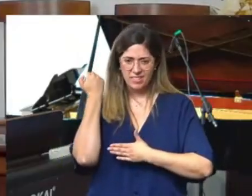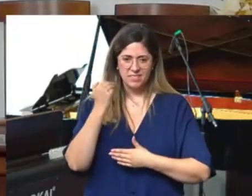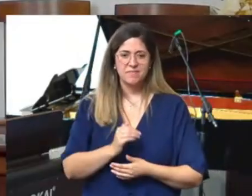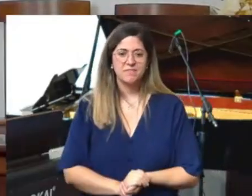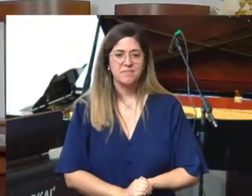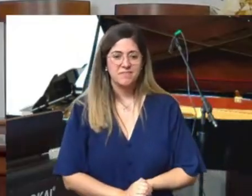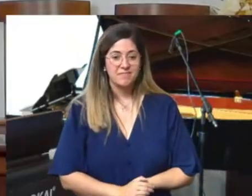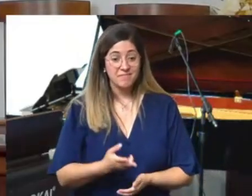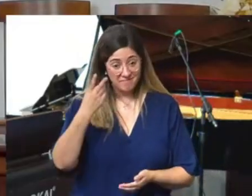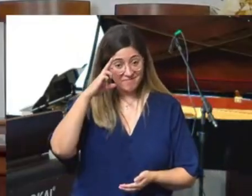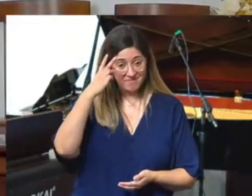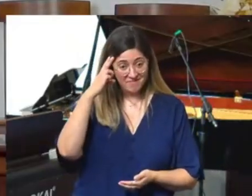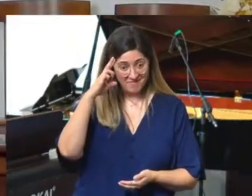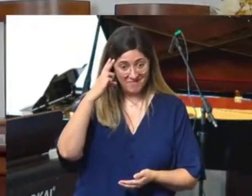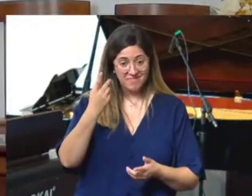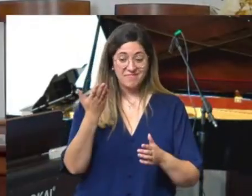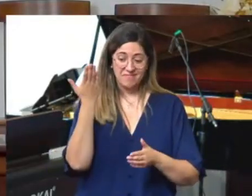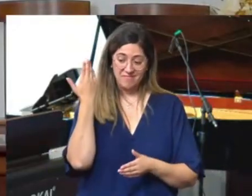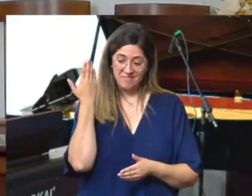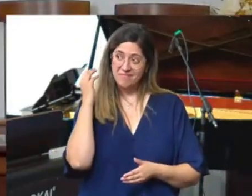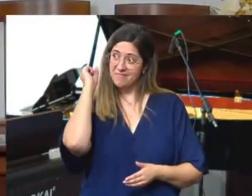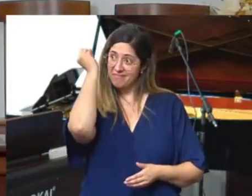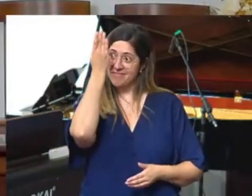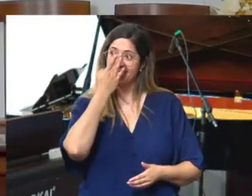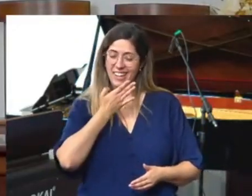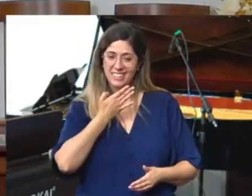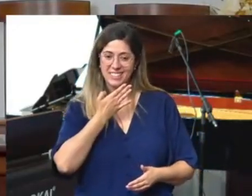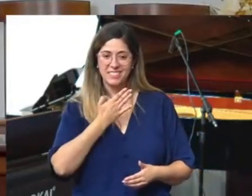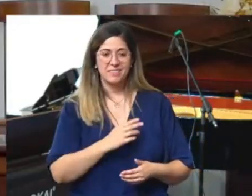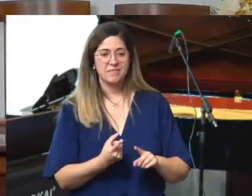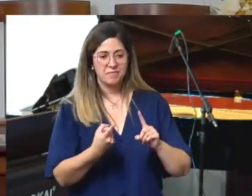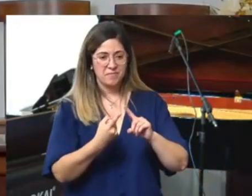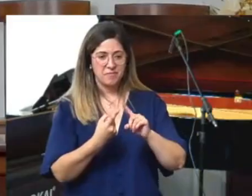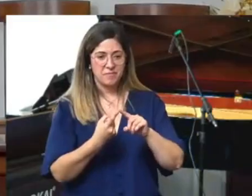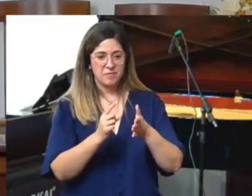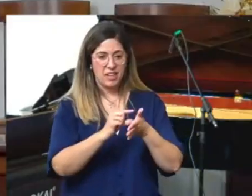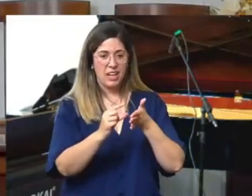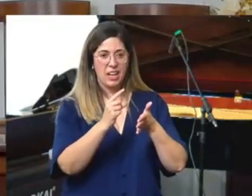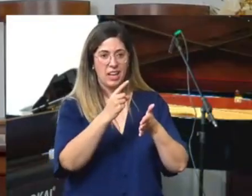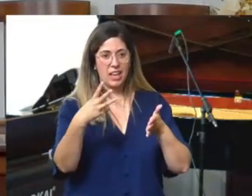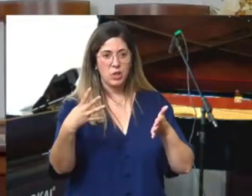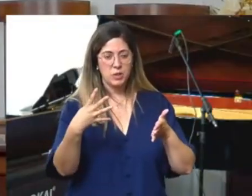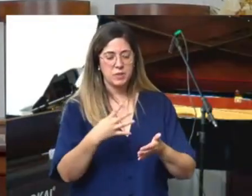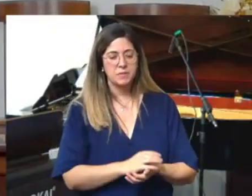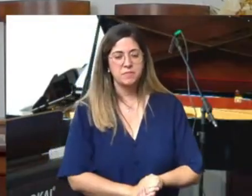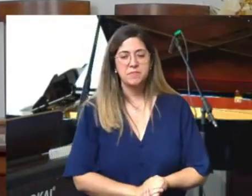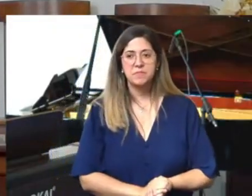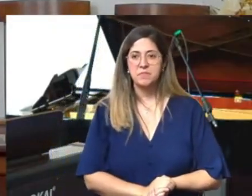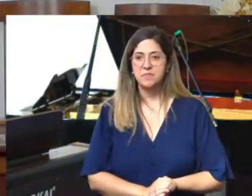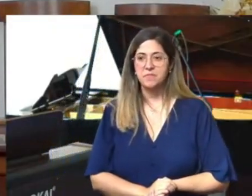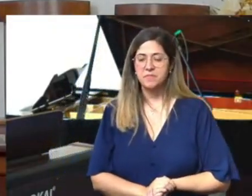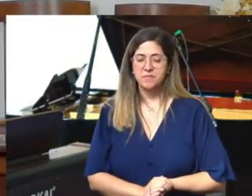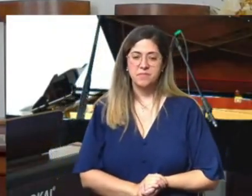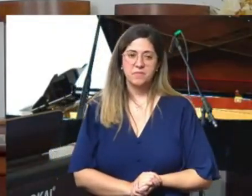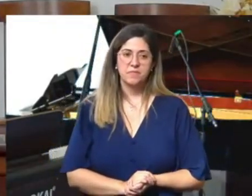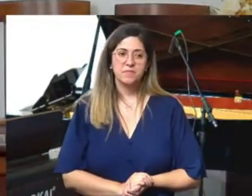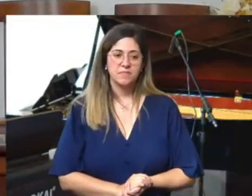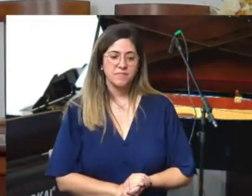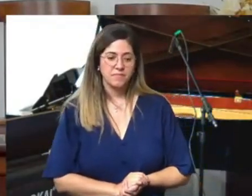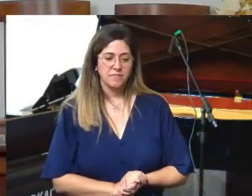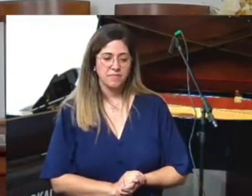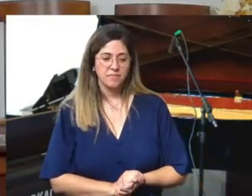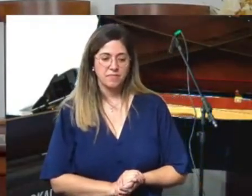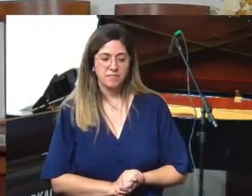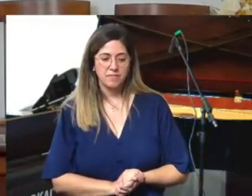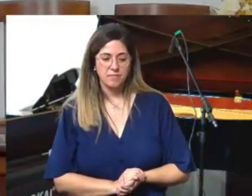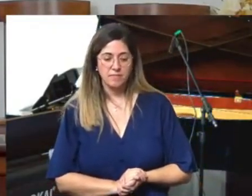nós temos no versículo 14 do capítulo 2. Ele, e esse pronome